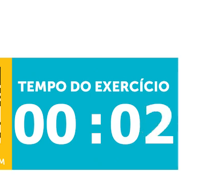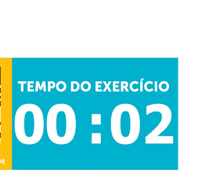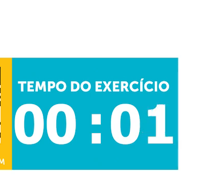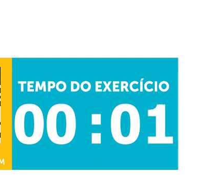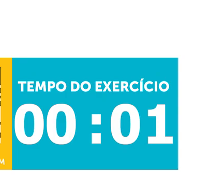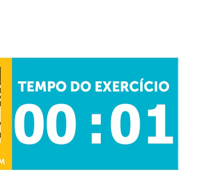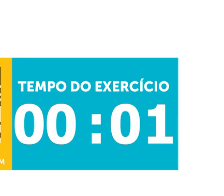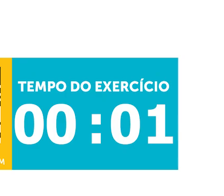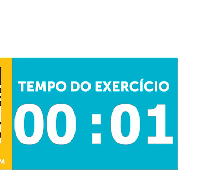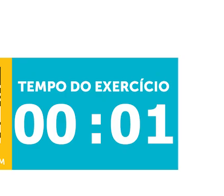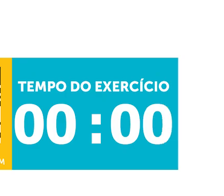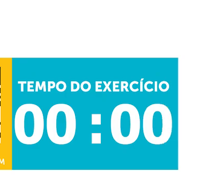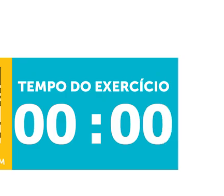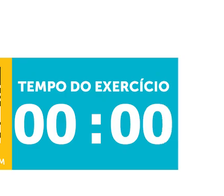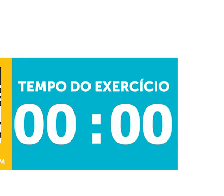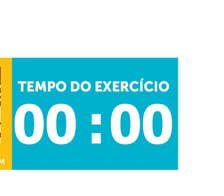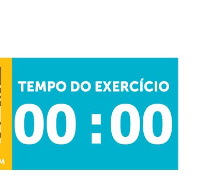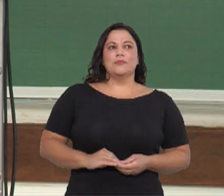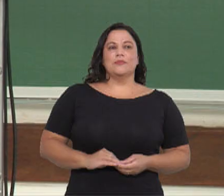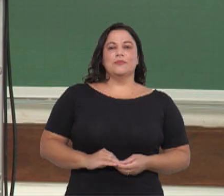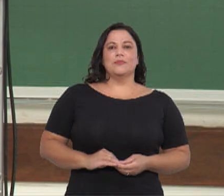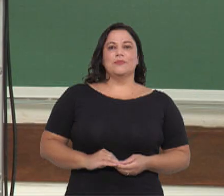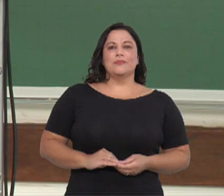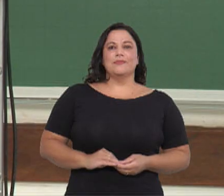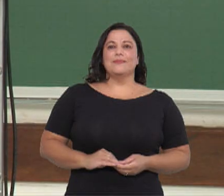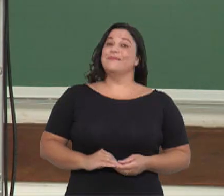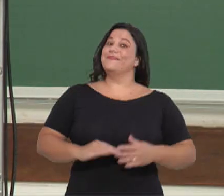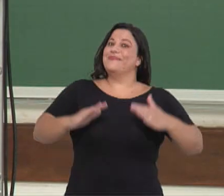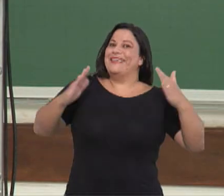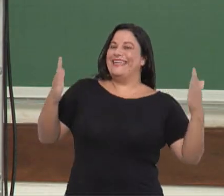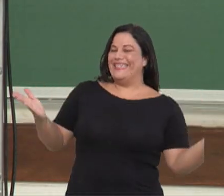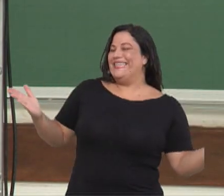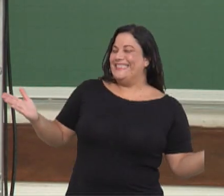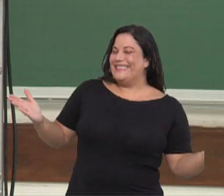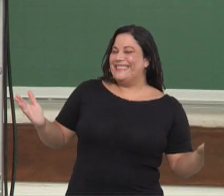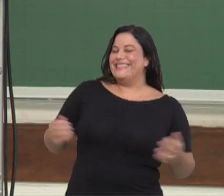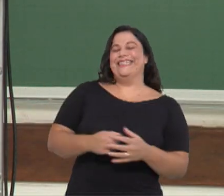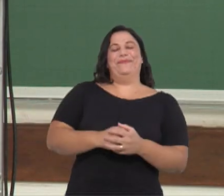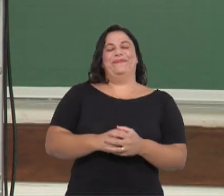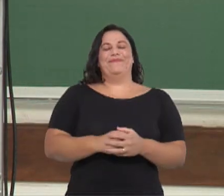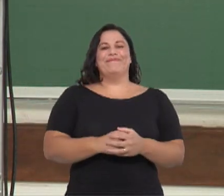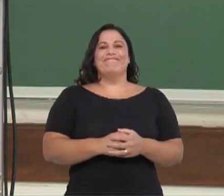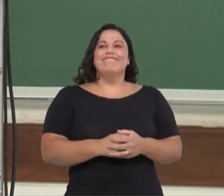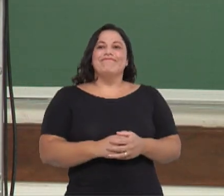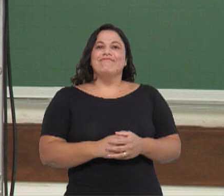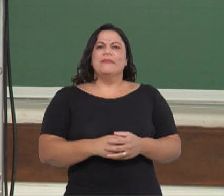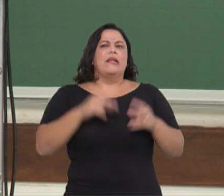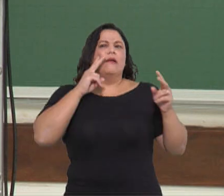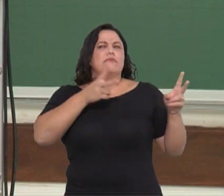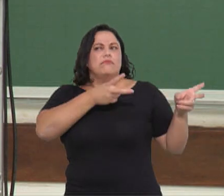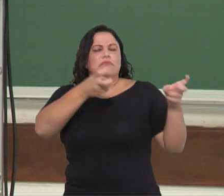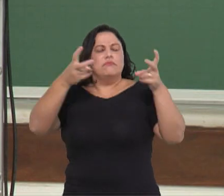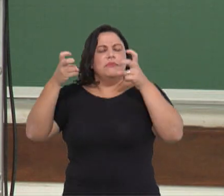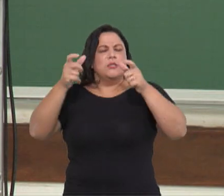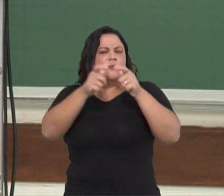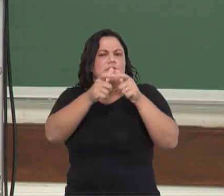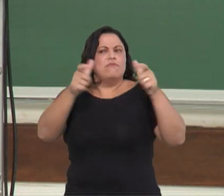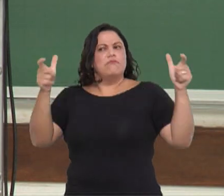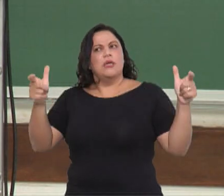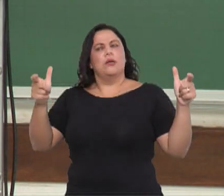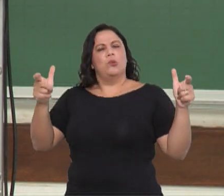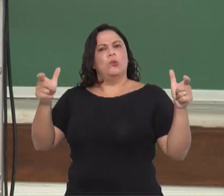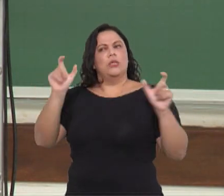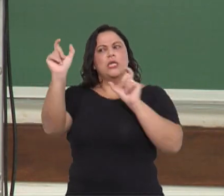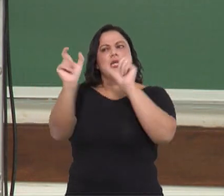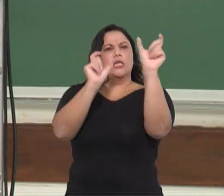Então, pessoal, Perceberam que a maioria das